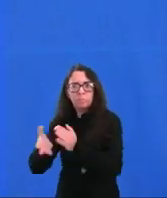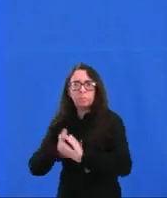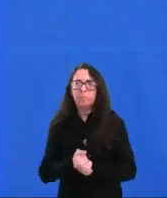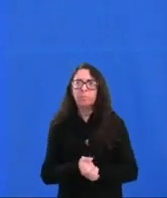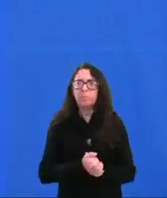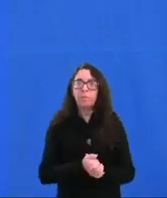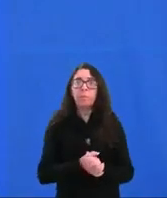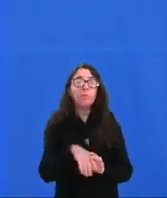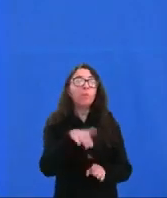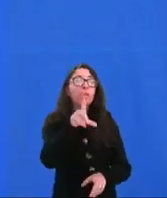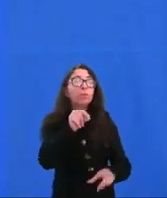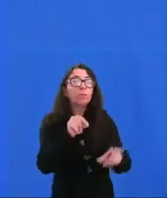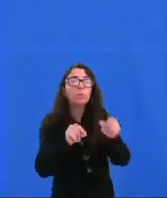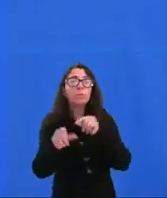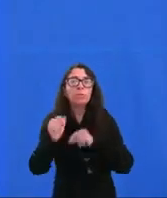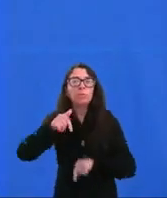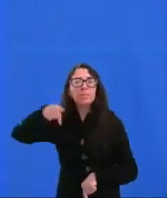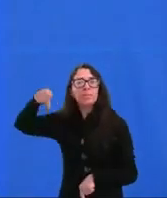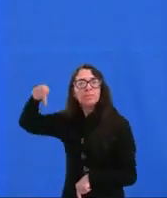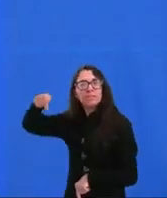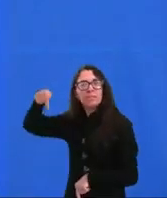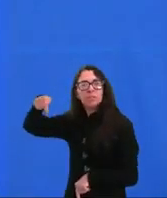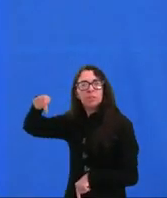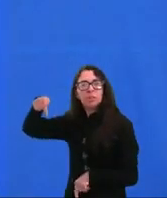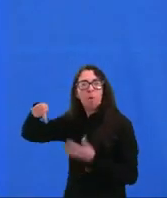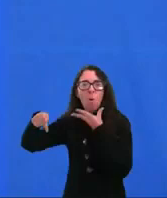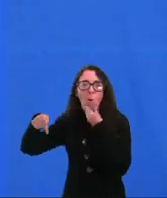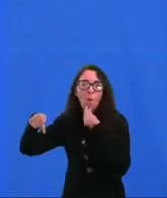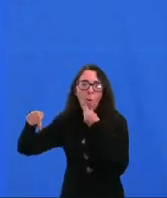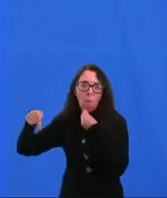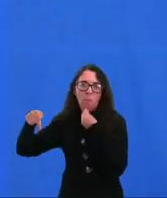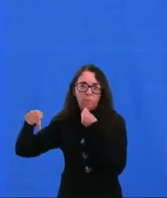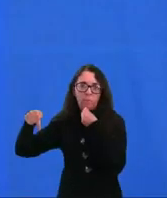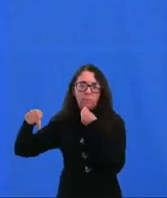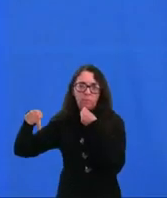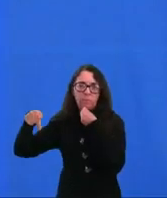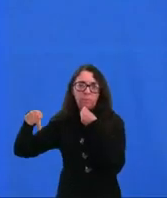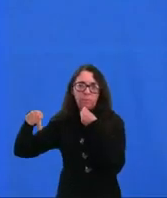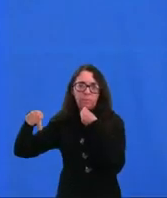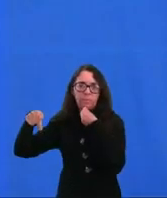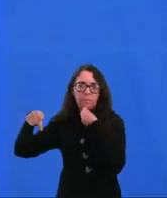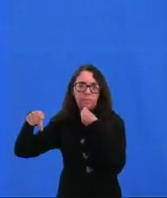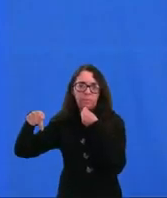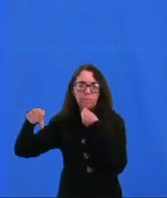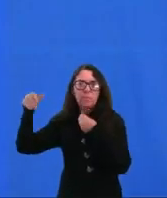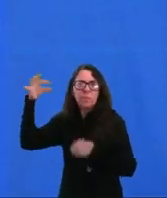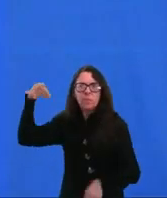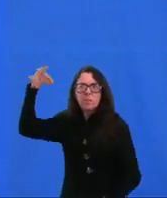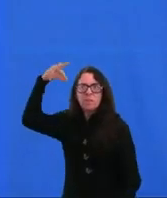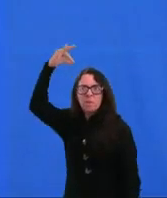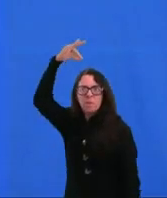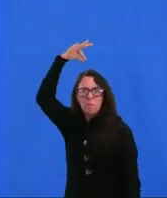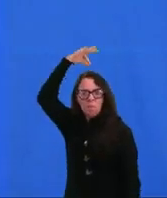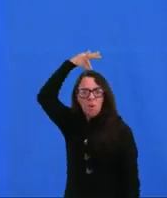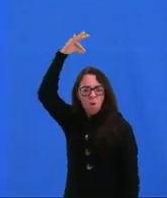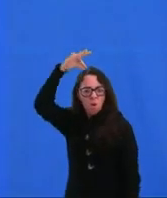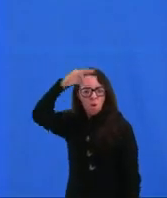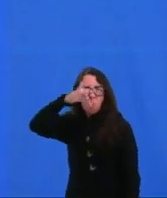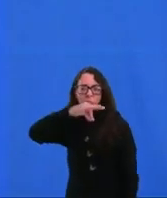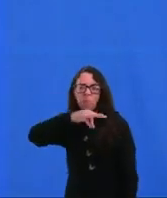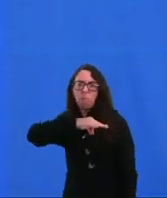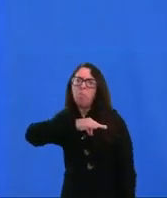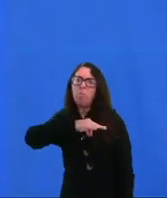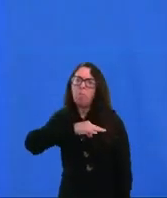na liderança para tratar desse assunto, que era cheio do Espírito Santo de Deus. Então, esse deve